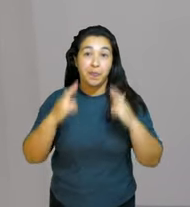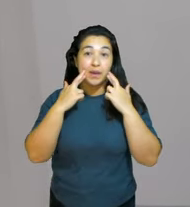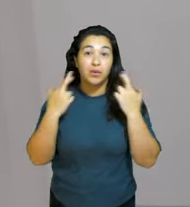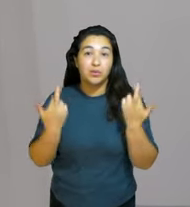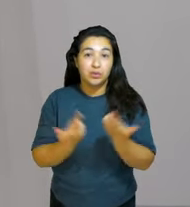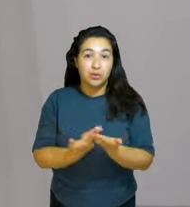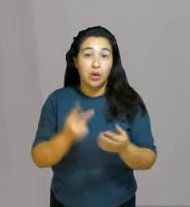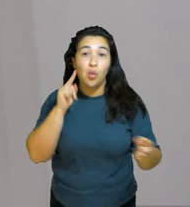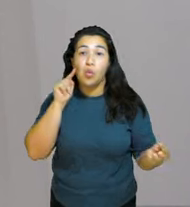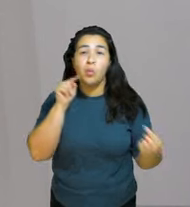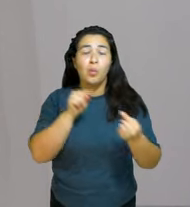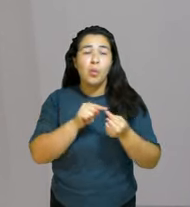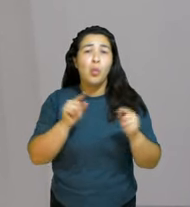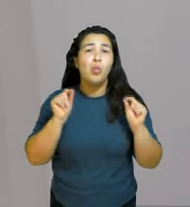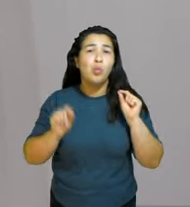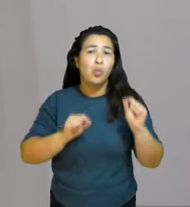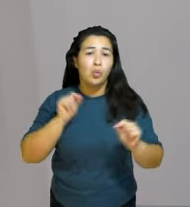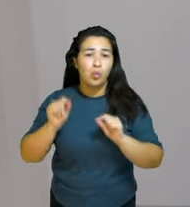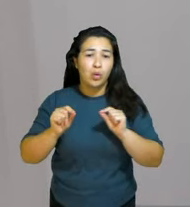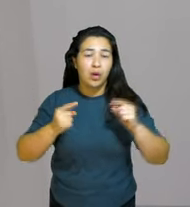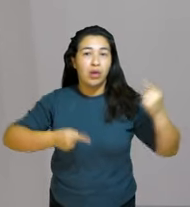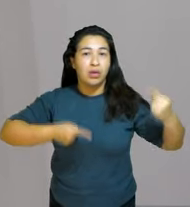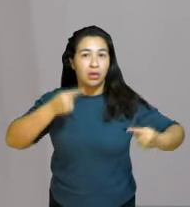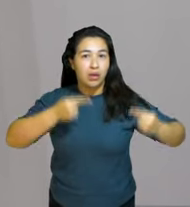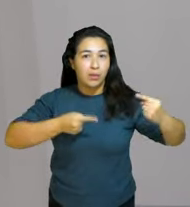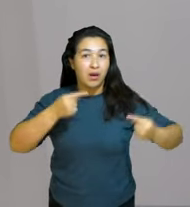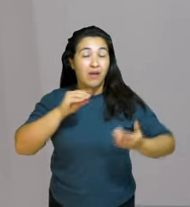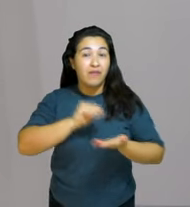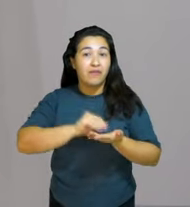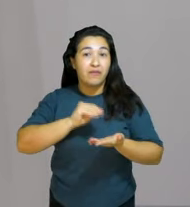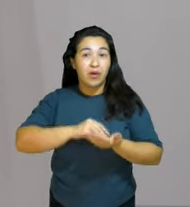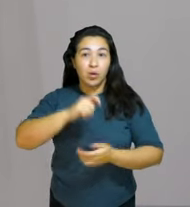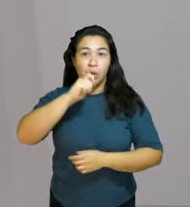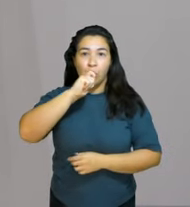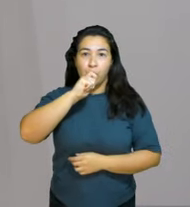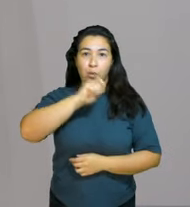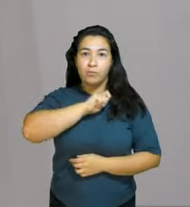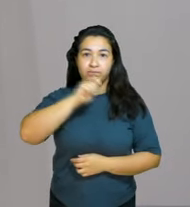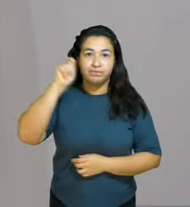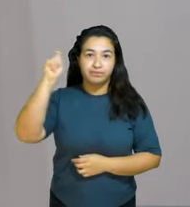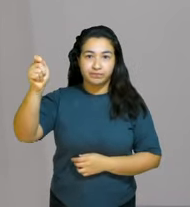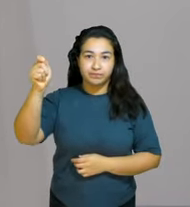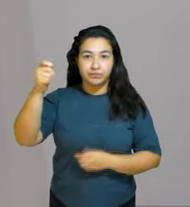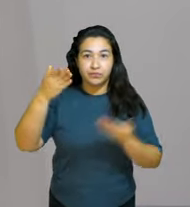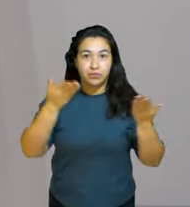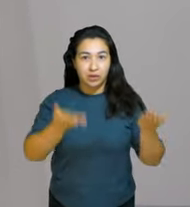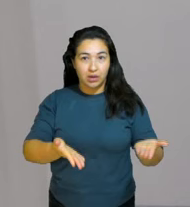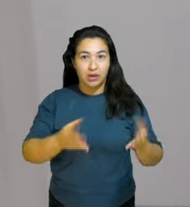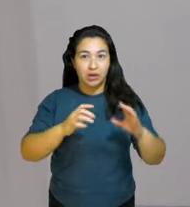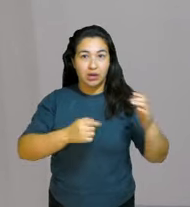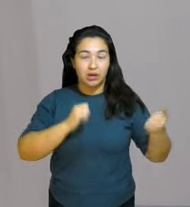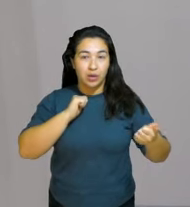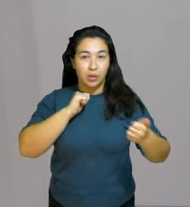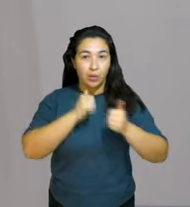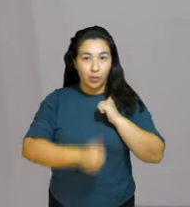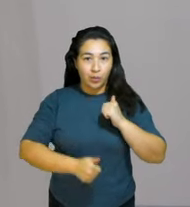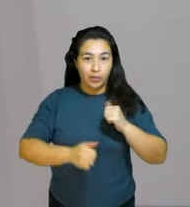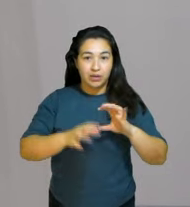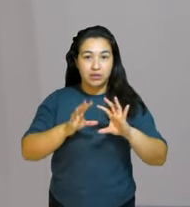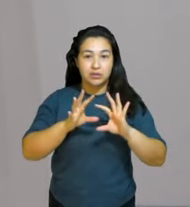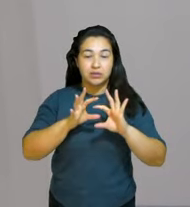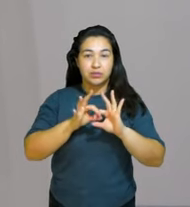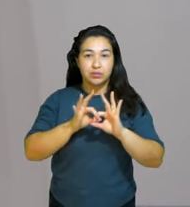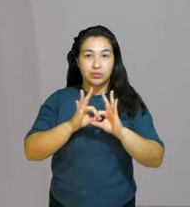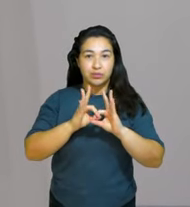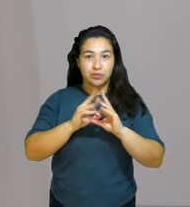por objetivo debater a falta de árbitros nas competições do Parajask. Com base no